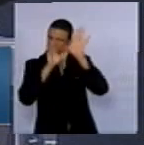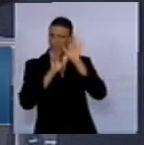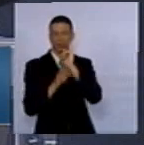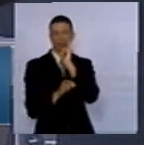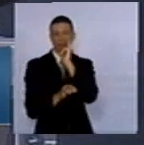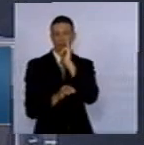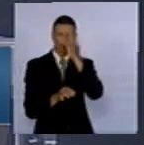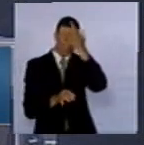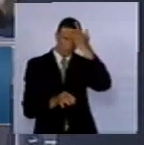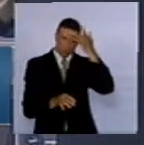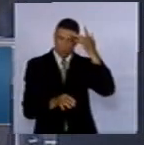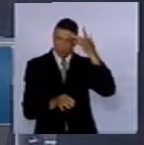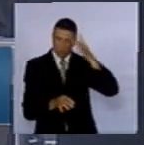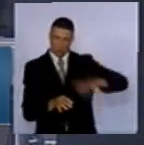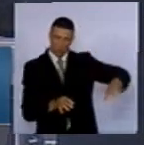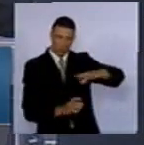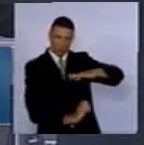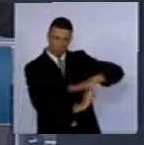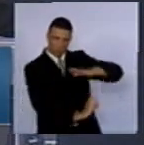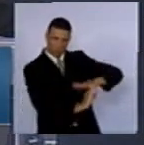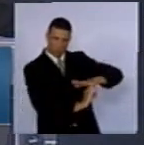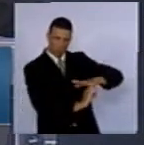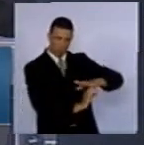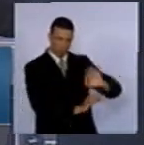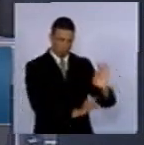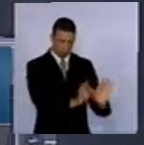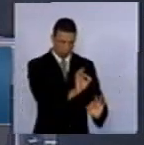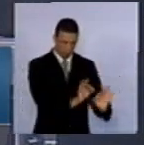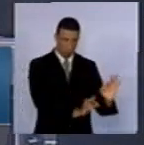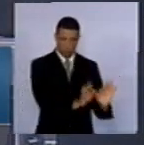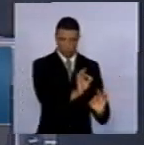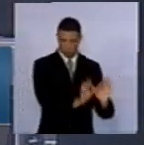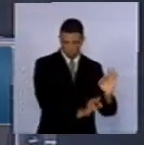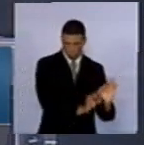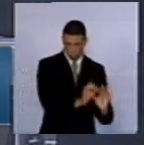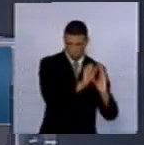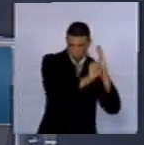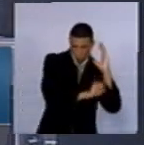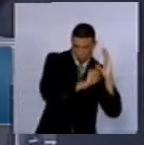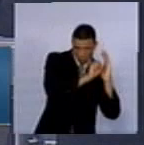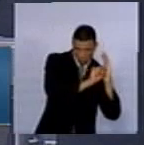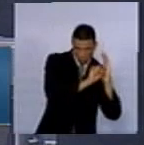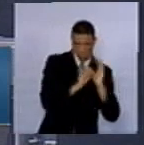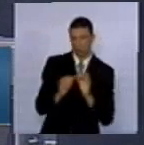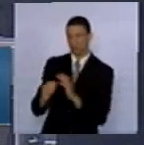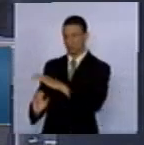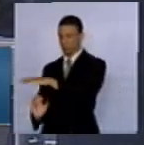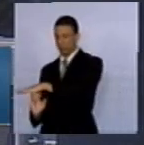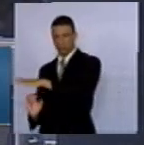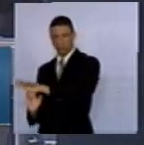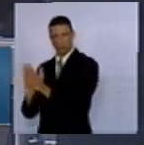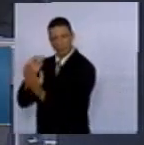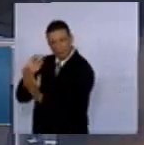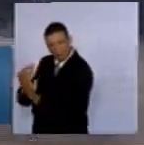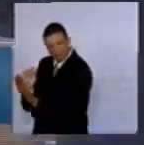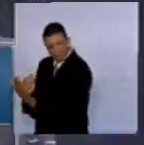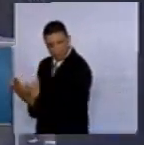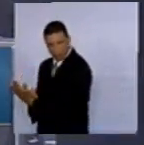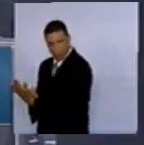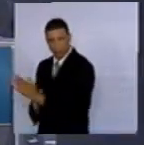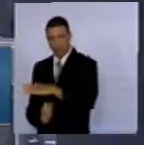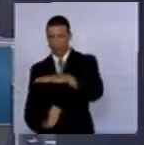produz conteúdo tem programa e quem transporta exatamente para que para